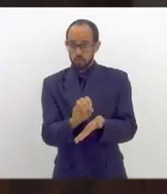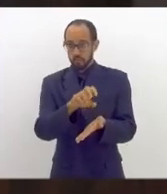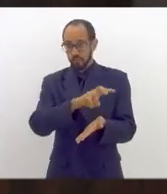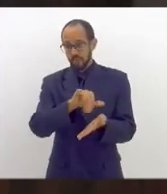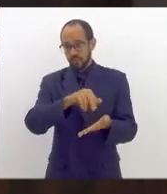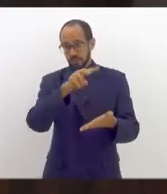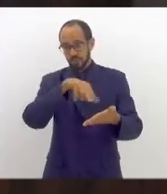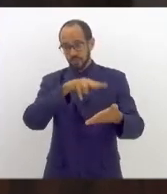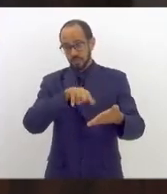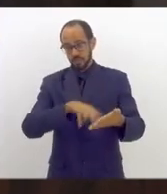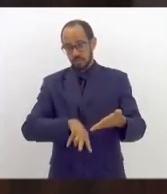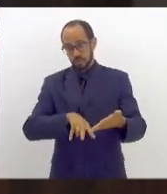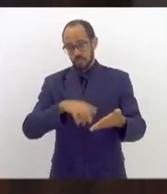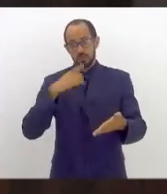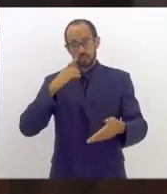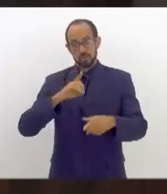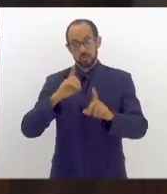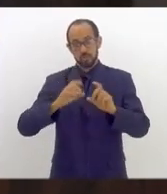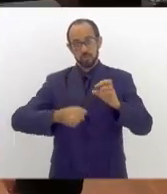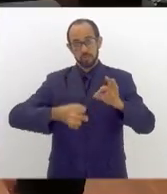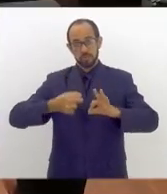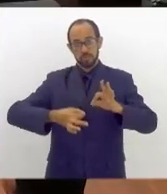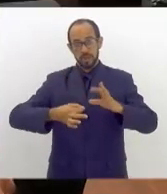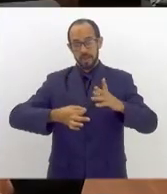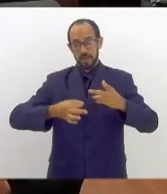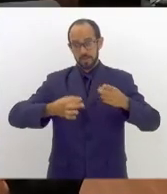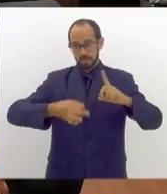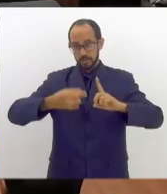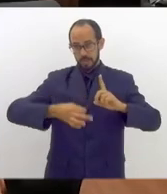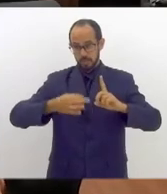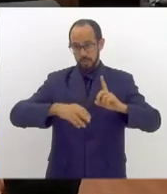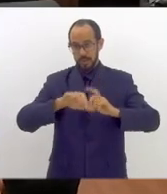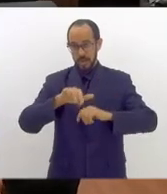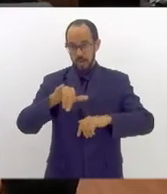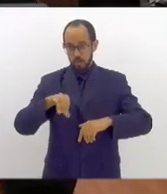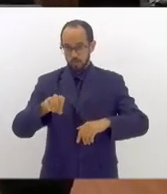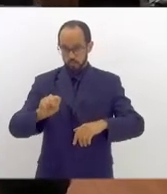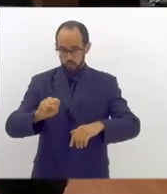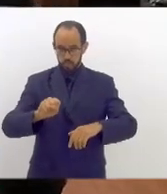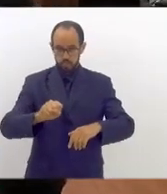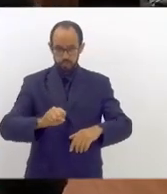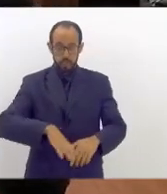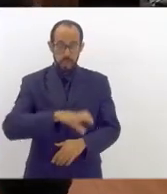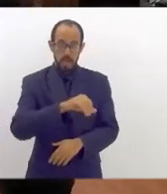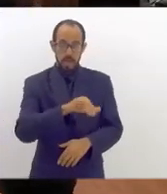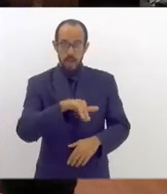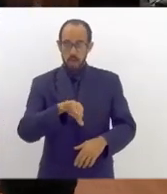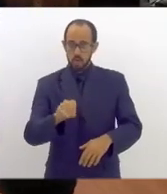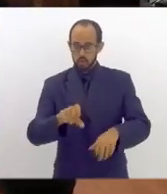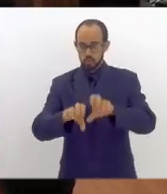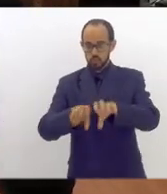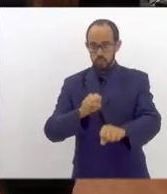homenagear Desembargador Carlos Santos de Oliveira Carlos Santos de Oliveira concluiu o curso de direito na Universidade